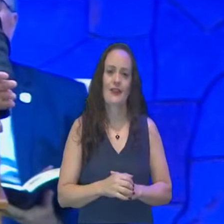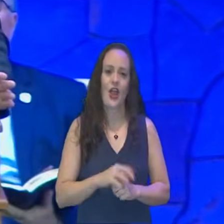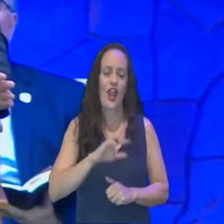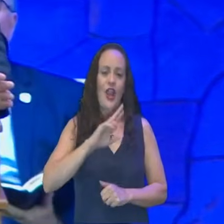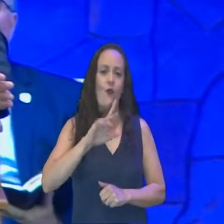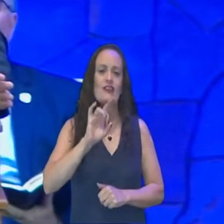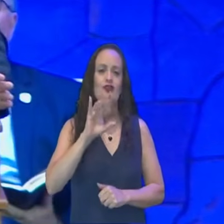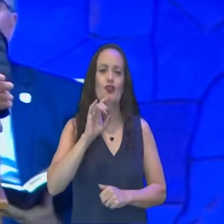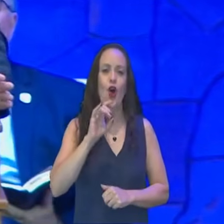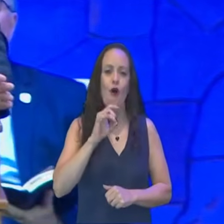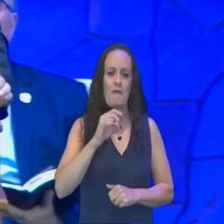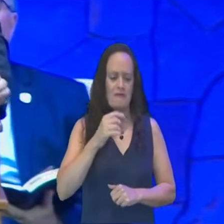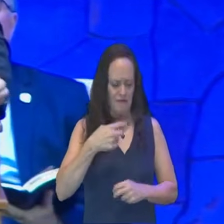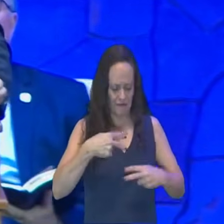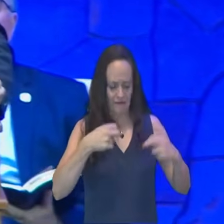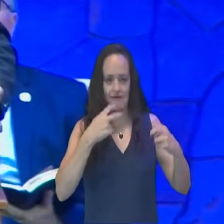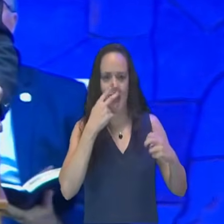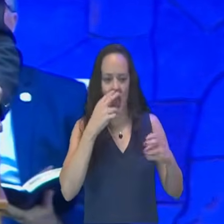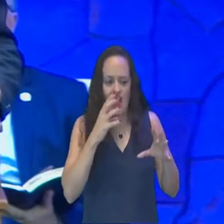escuro,